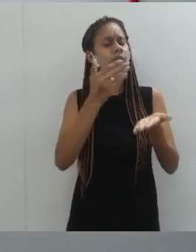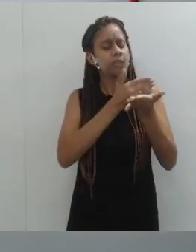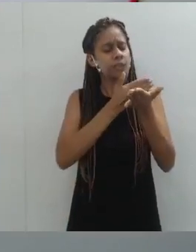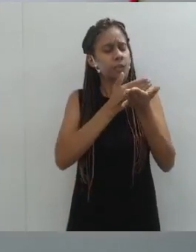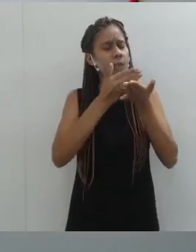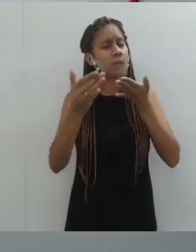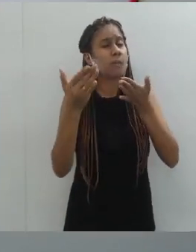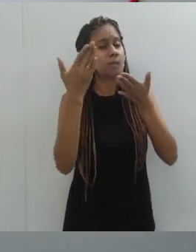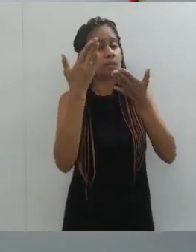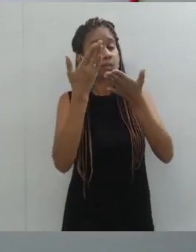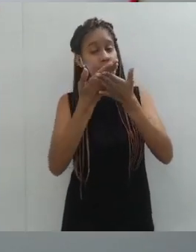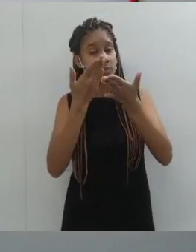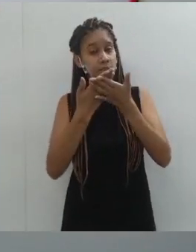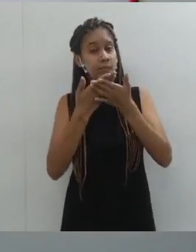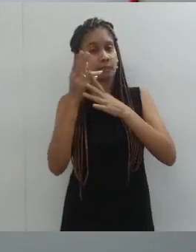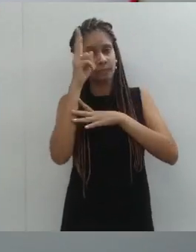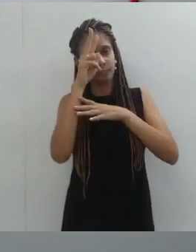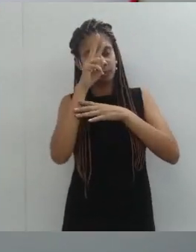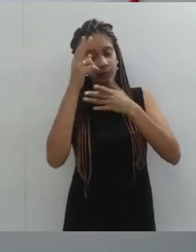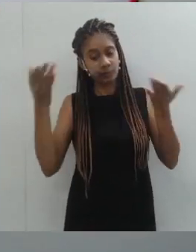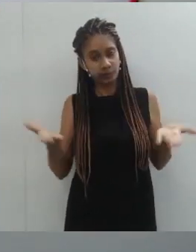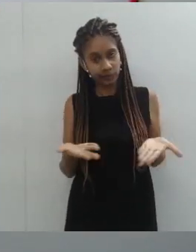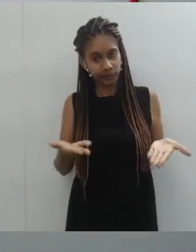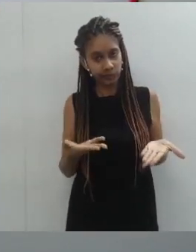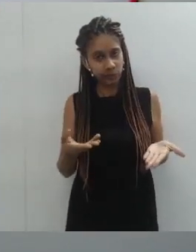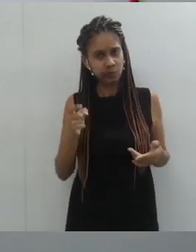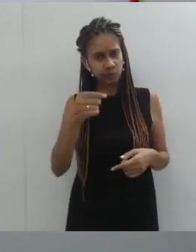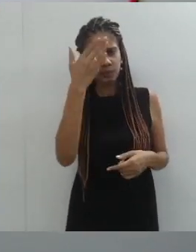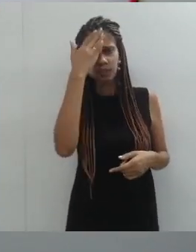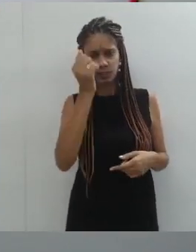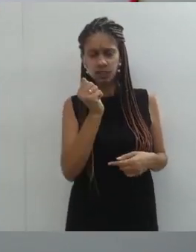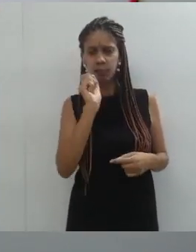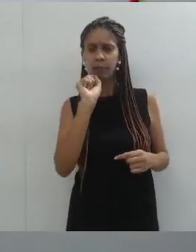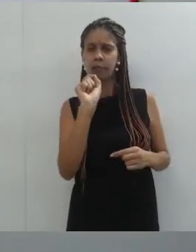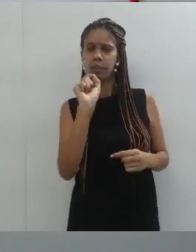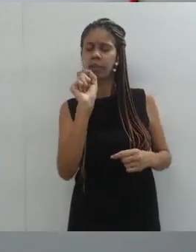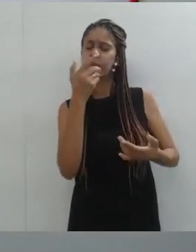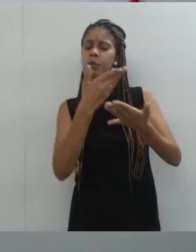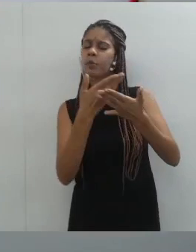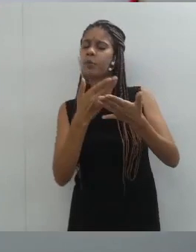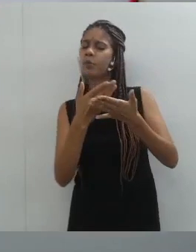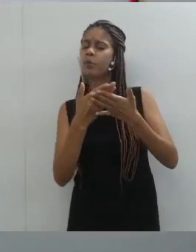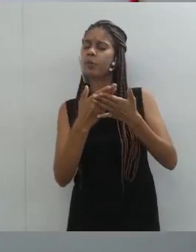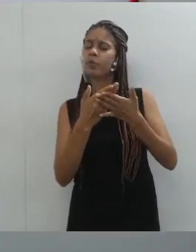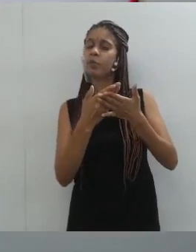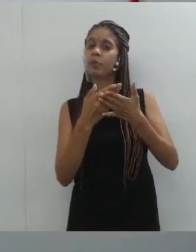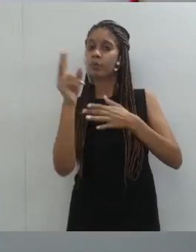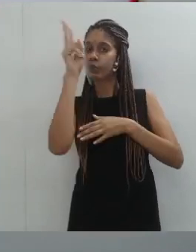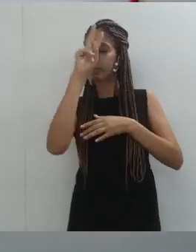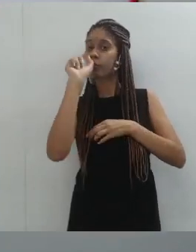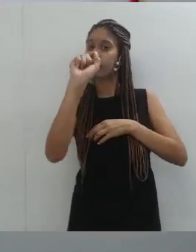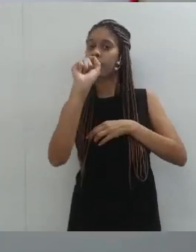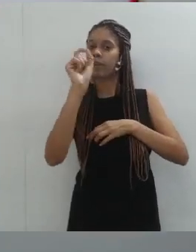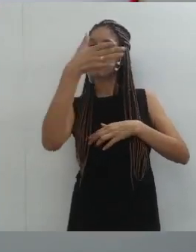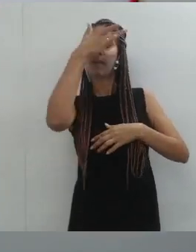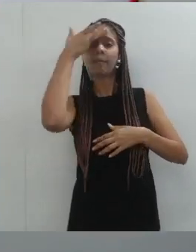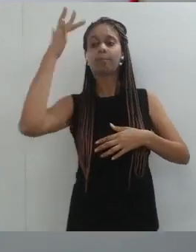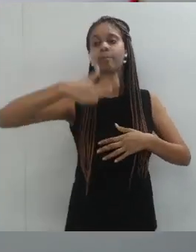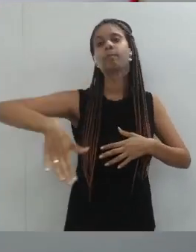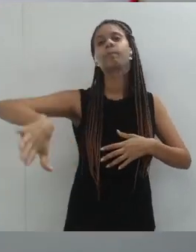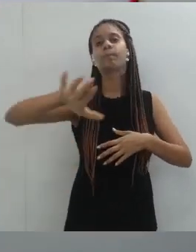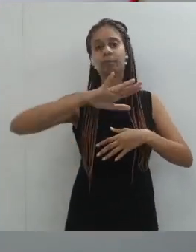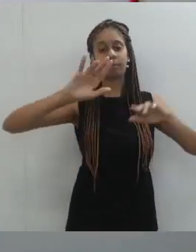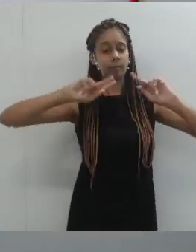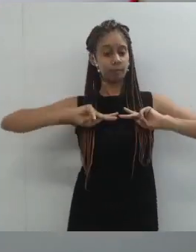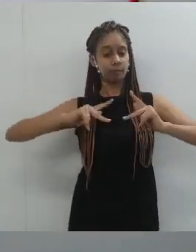sabe que o objeto de estudo da história são os homens, a humanidade.